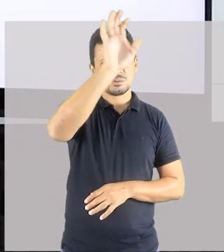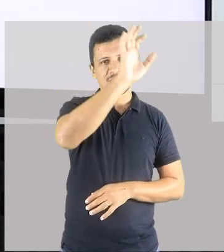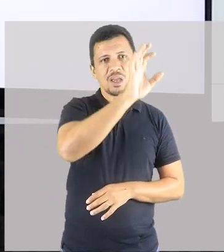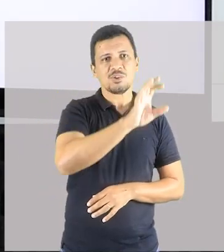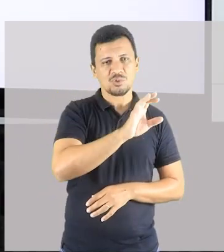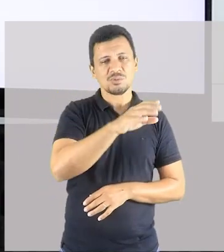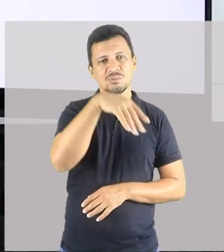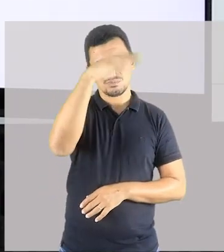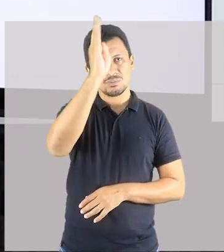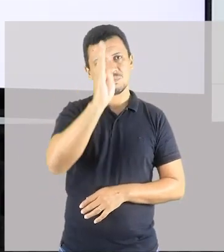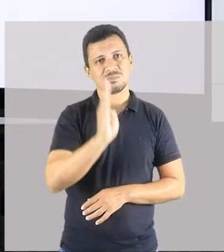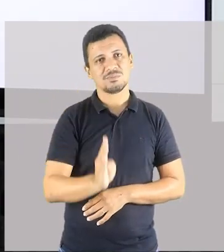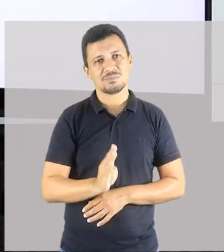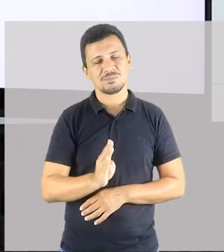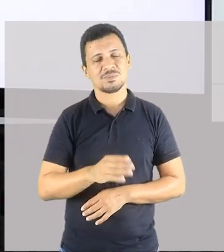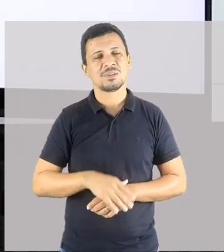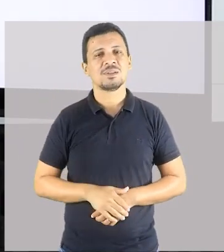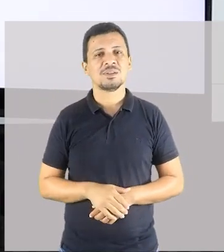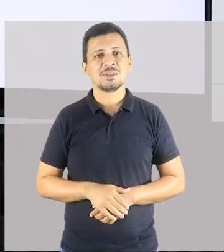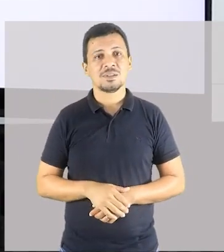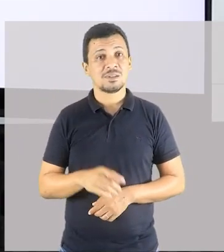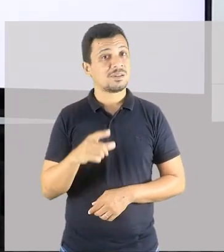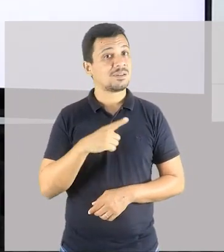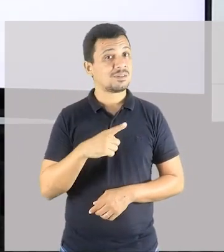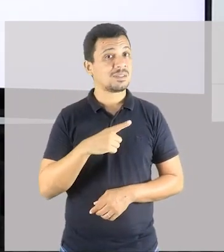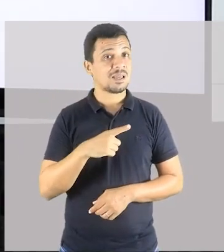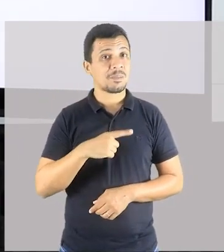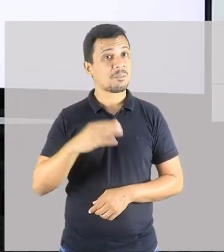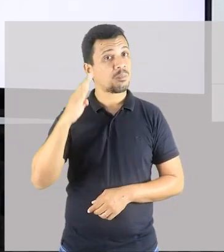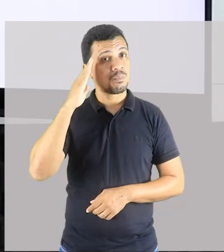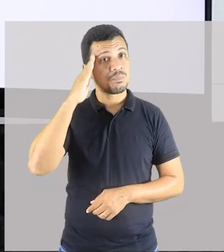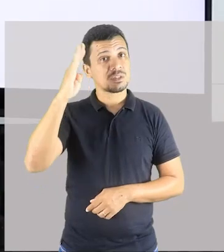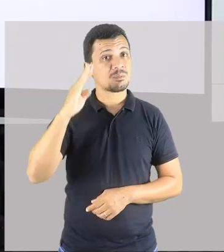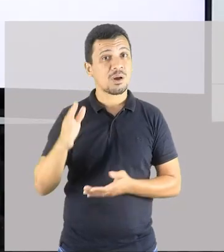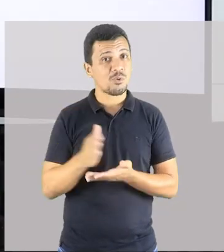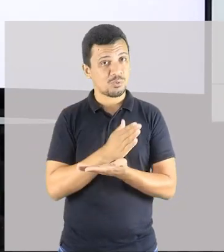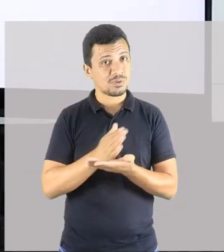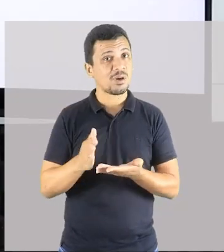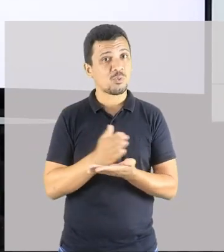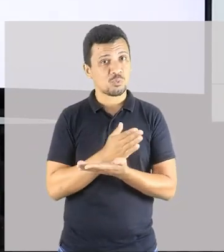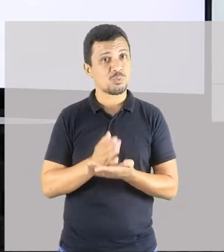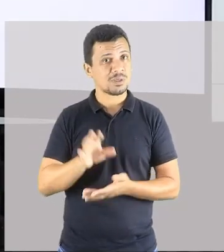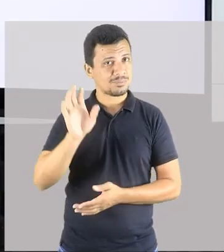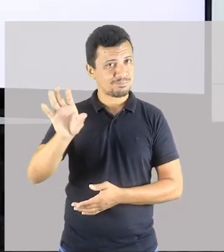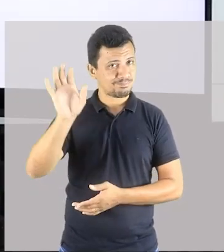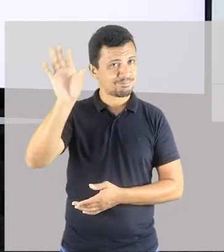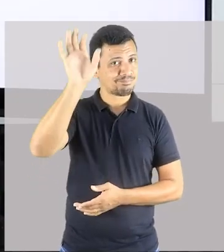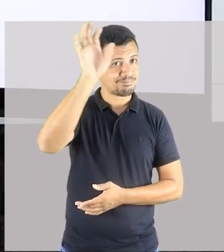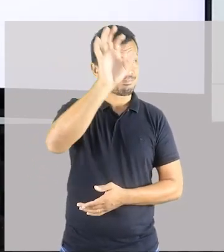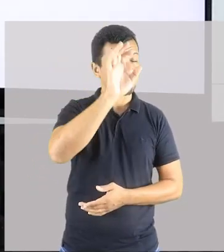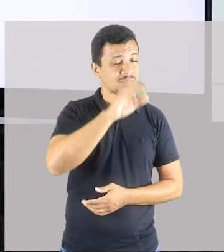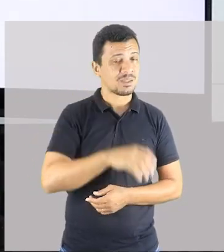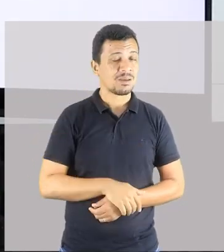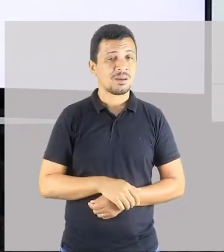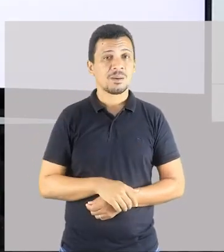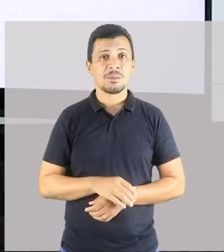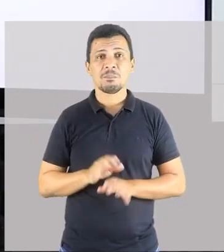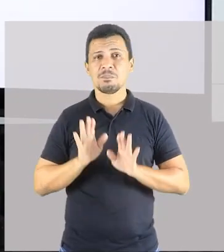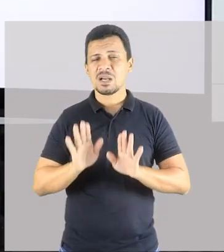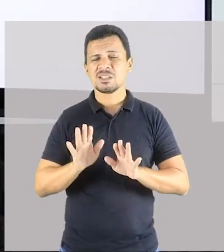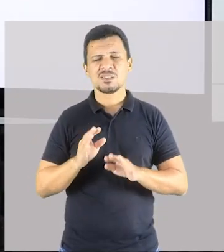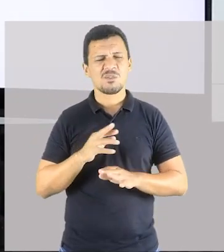praticamente em todos os estados, lógico que com uma maior predominância em algumas regiões, porém,